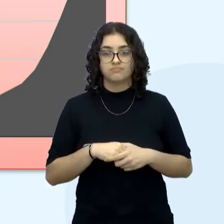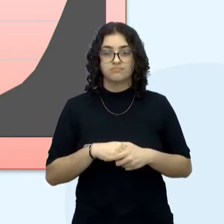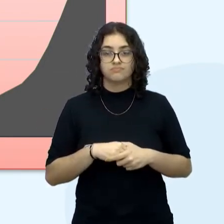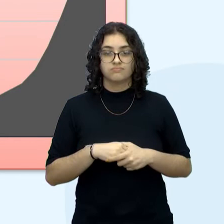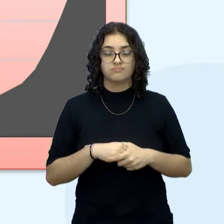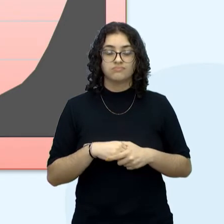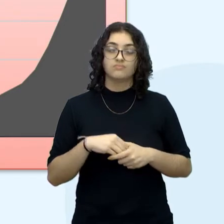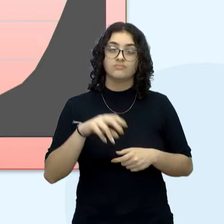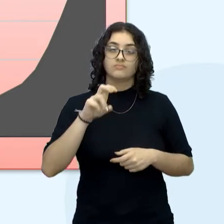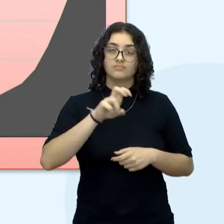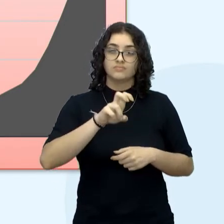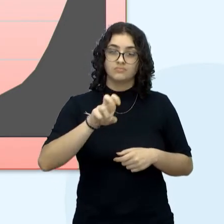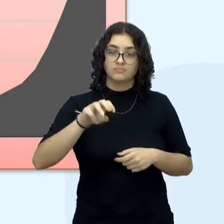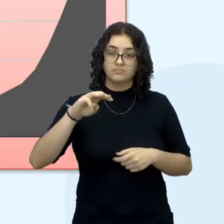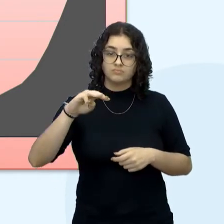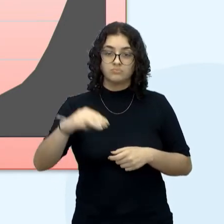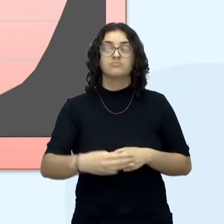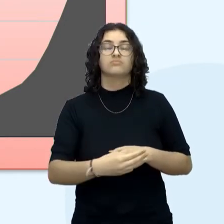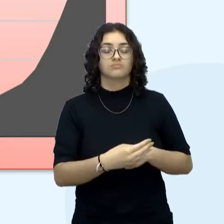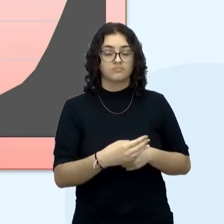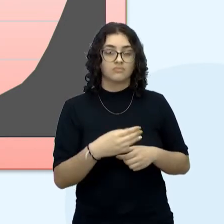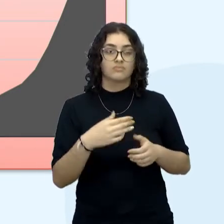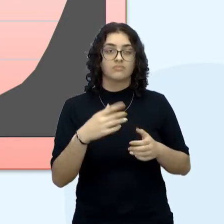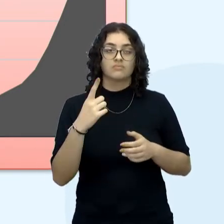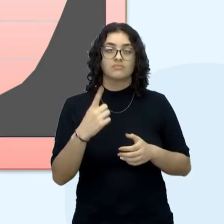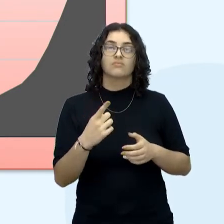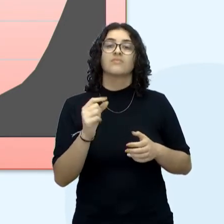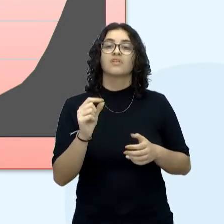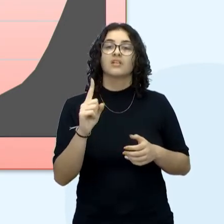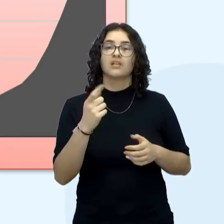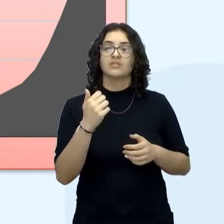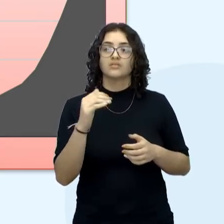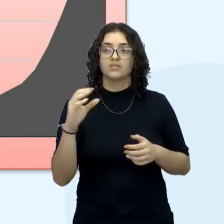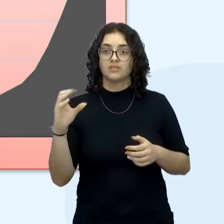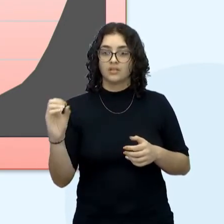de 55 milhões para 180